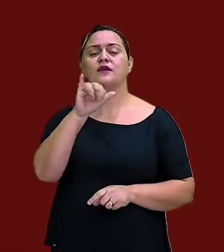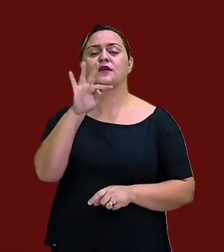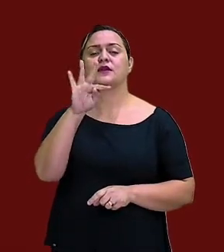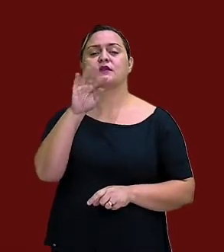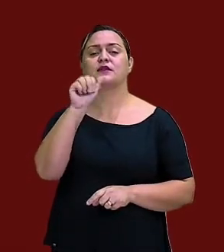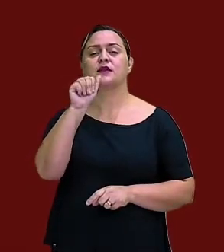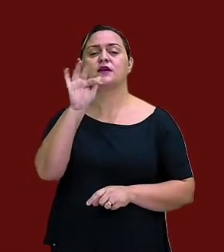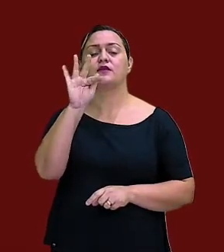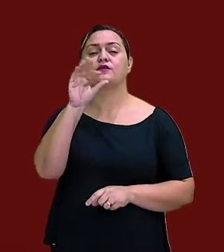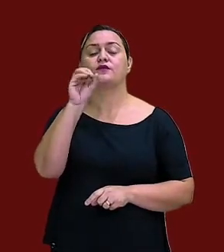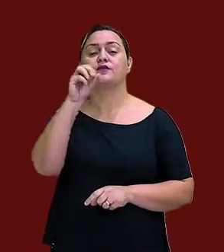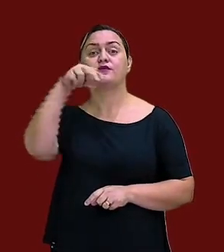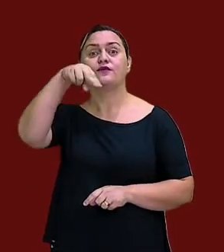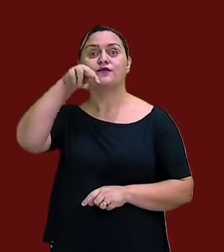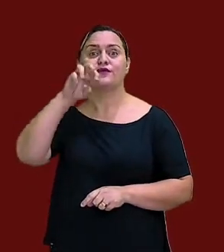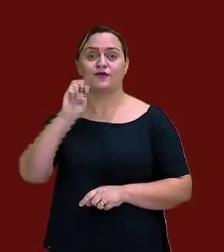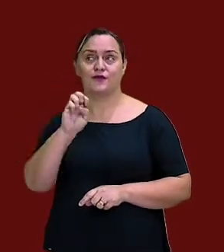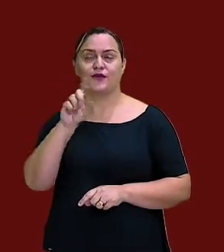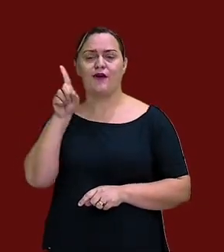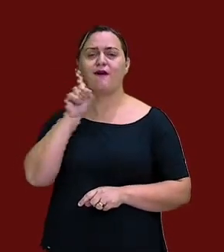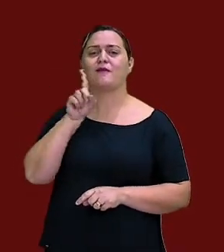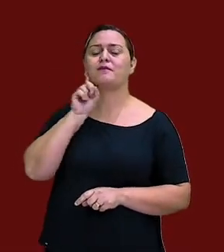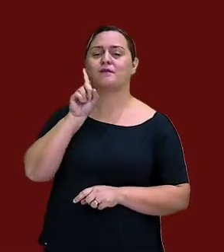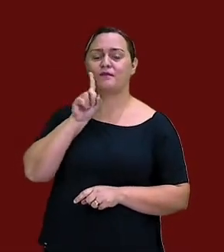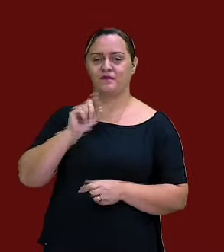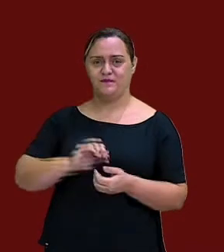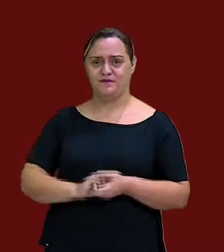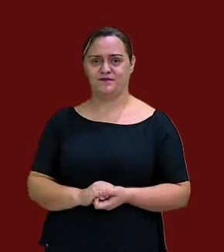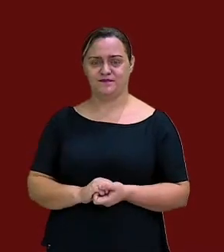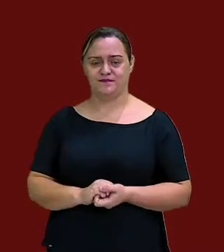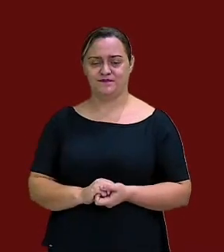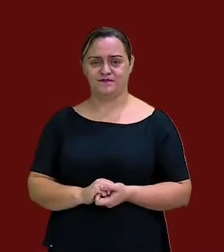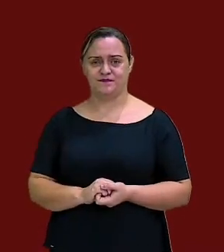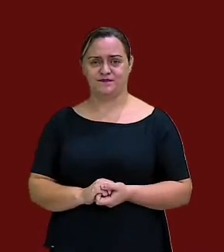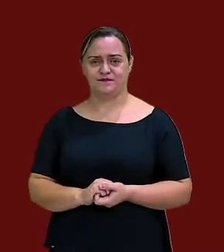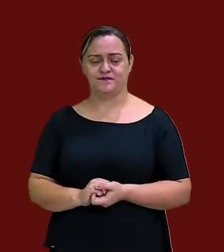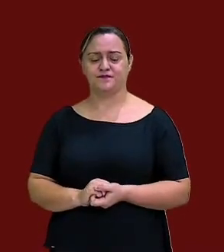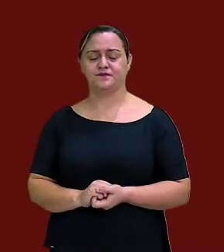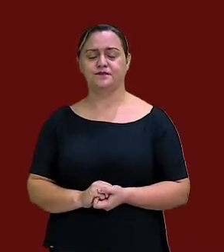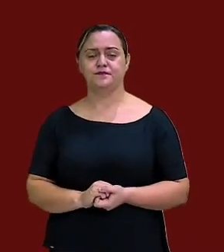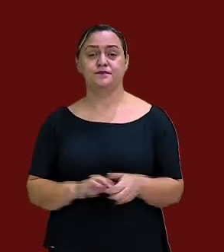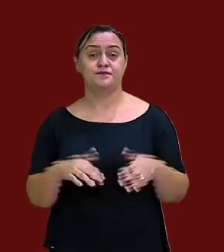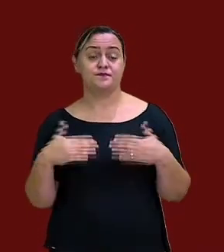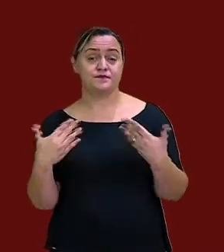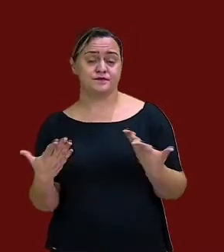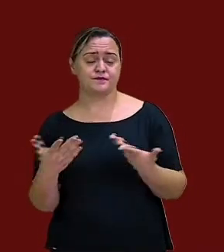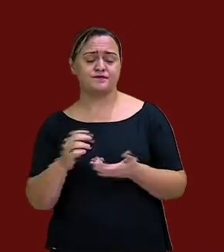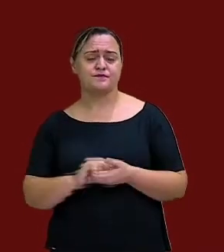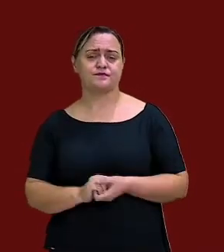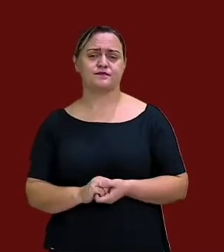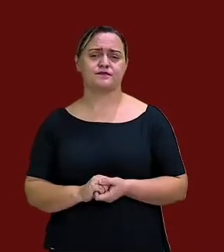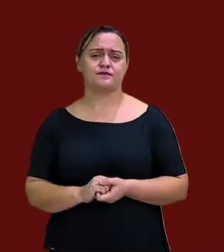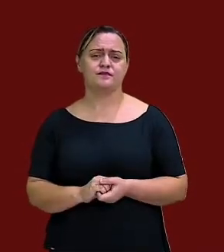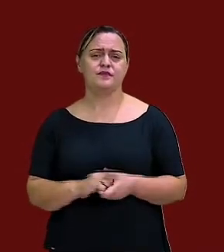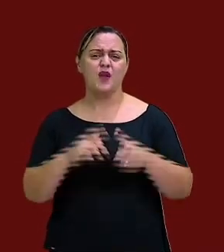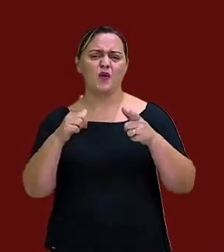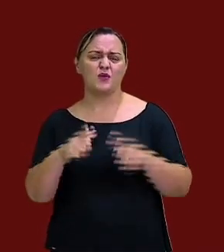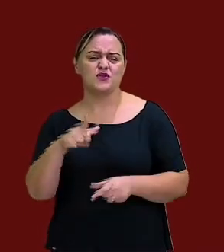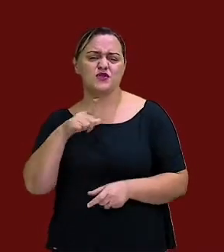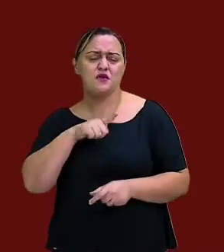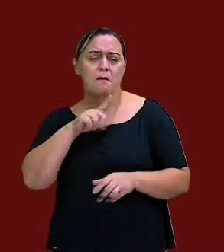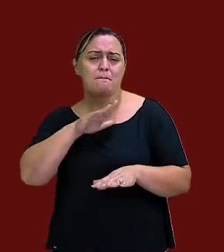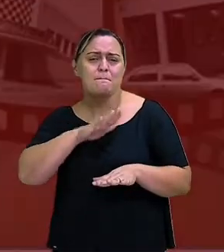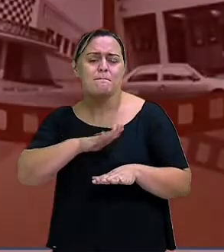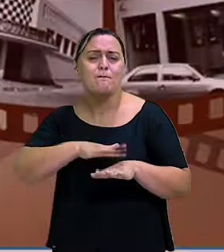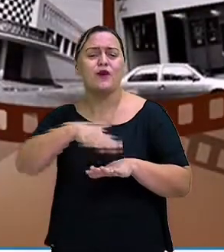mesmo princípio do equipamento mineiro. Interessante, né? A maioria deles se concentrou na